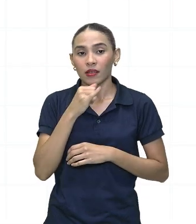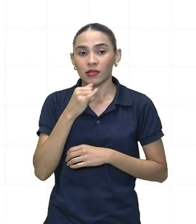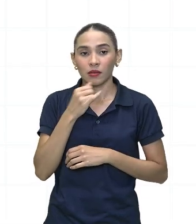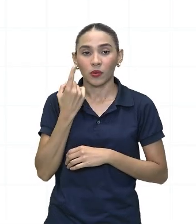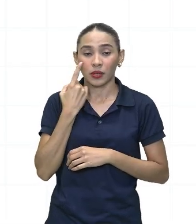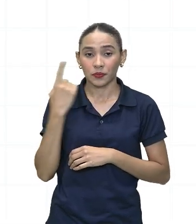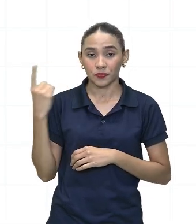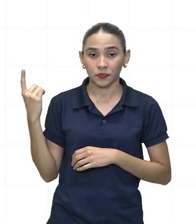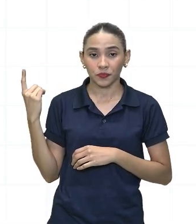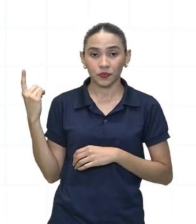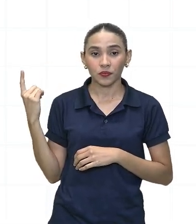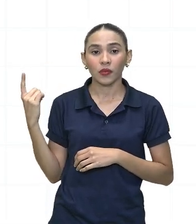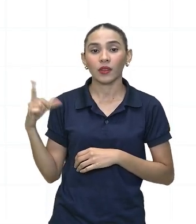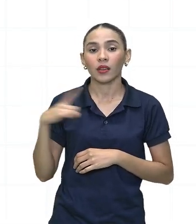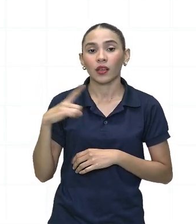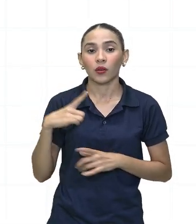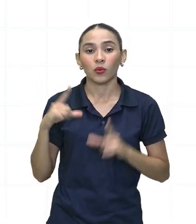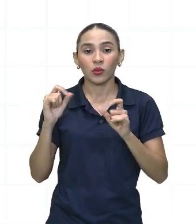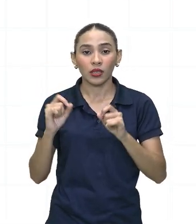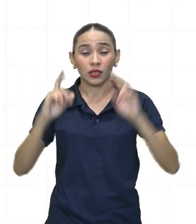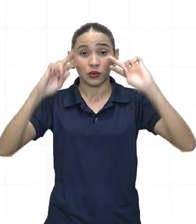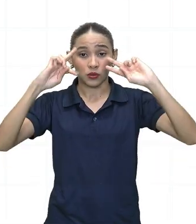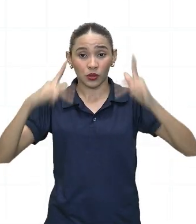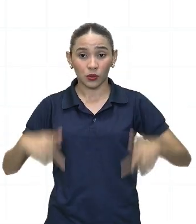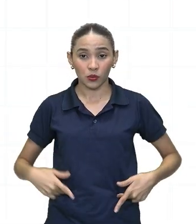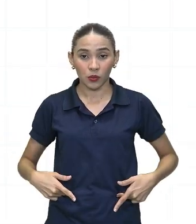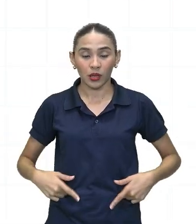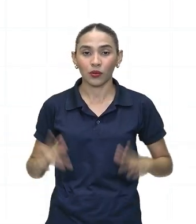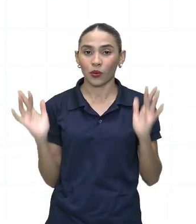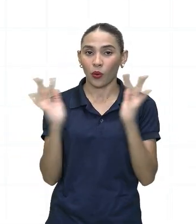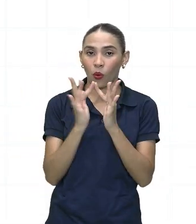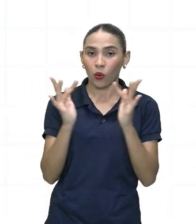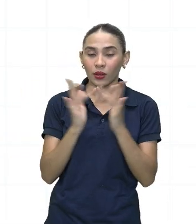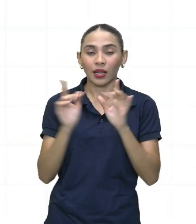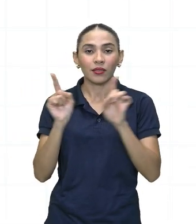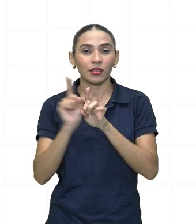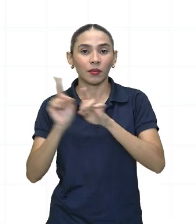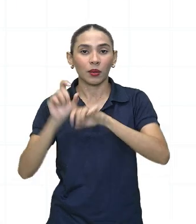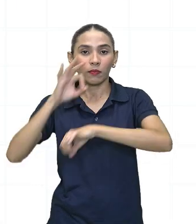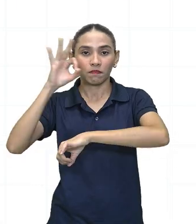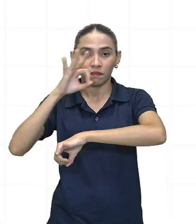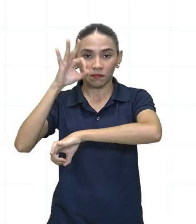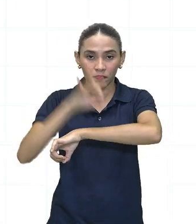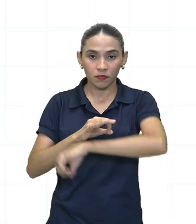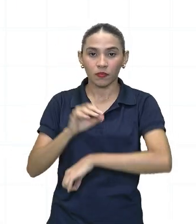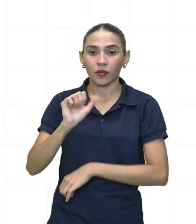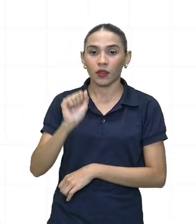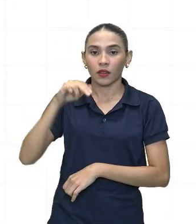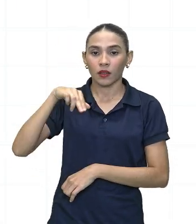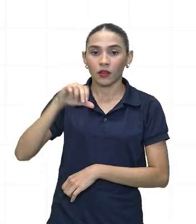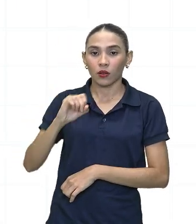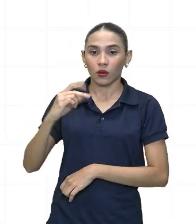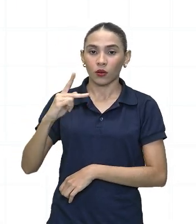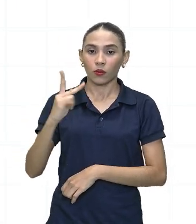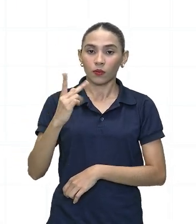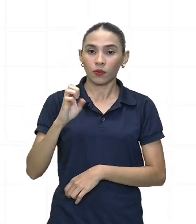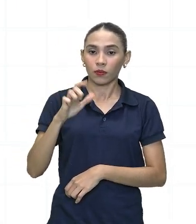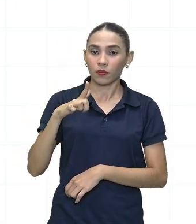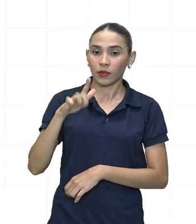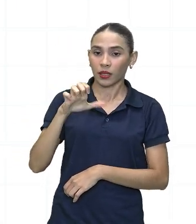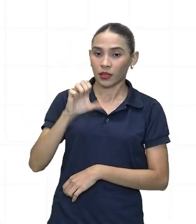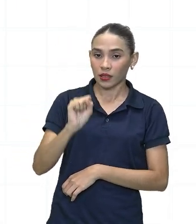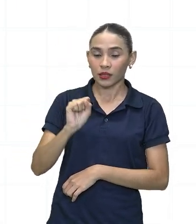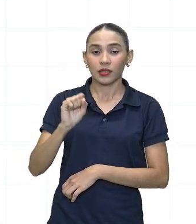plasmódio envolve os seres humanos, né, e o mosquito do gênero Anopheles. E aqui nós temos